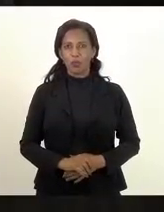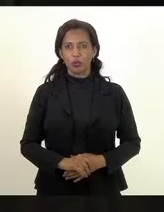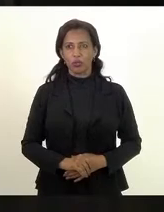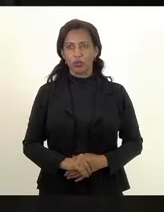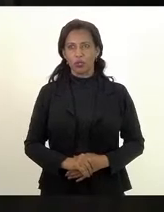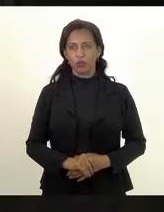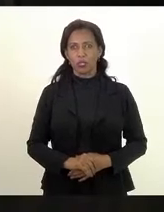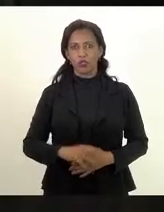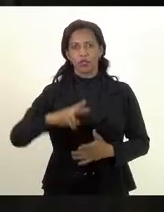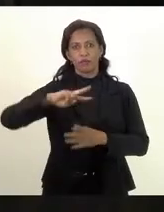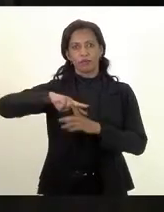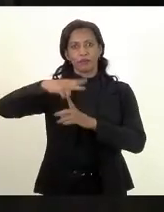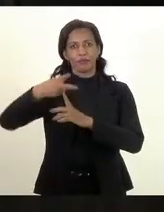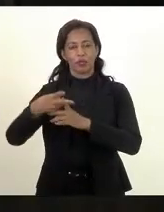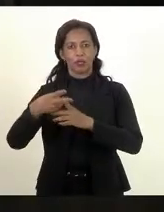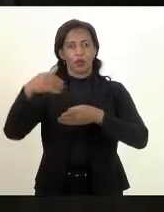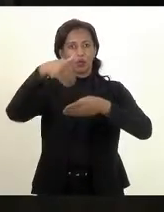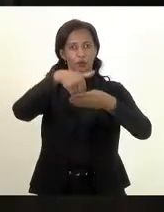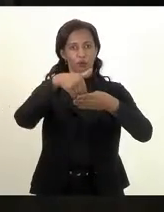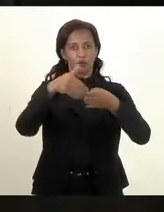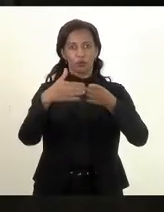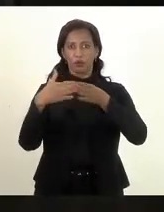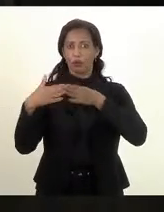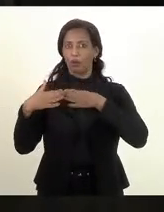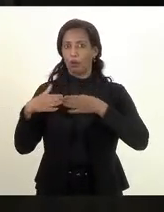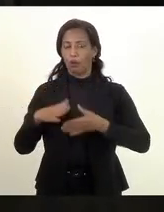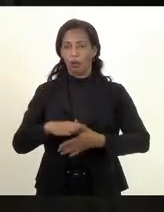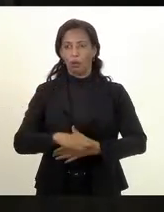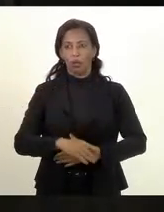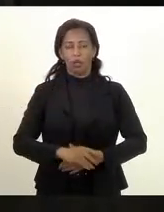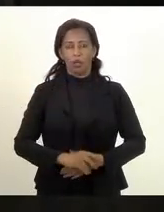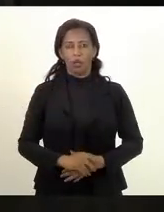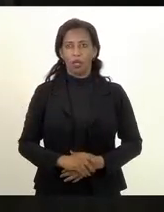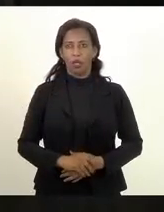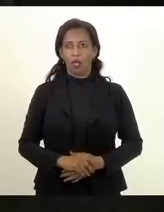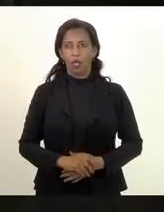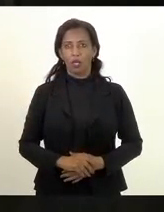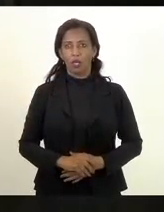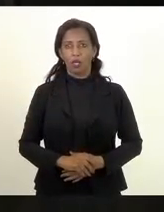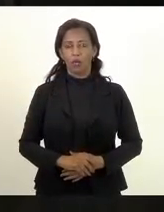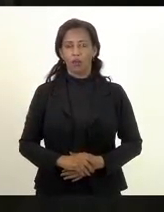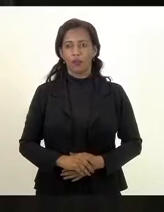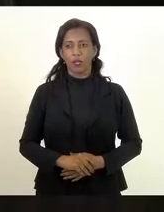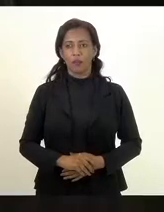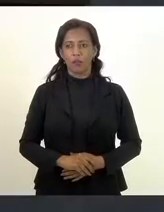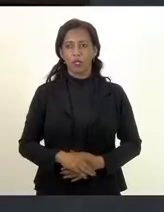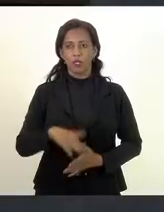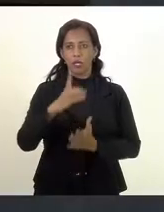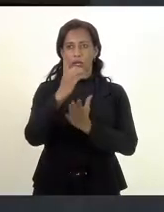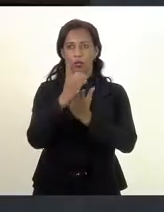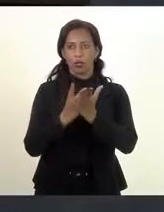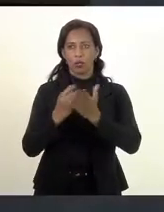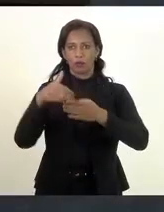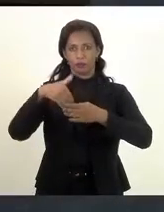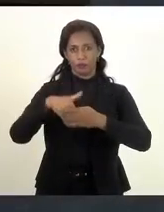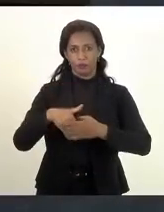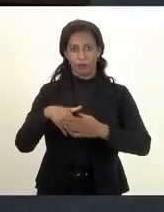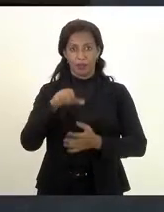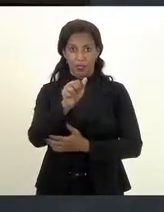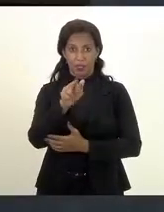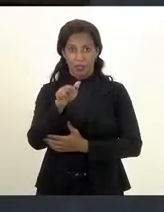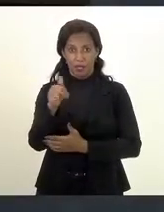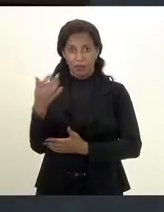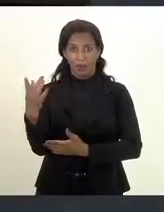alteração do seu voto para abstenção. A mesa diretora fica atenta. Deputado Flávio Serafim para declaração de voto. Senhora Presidente,